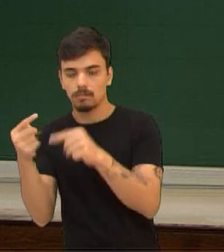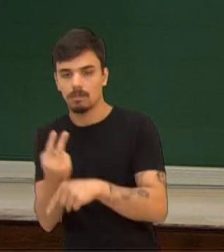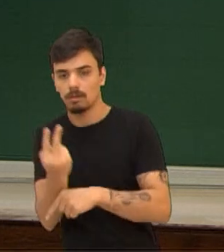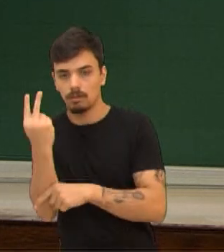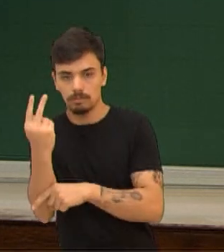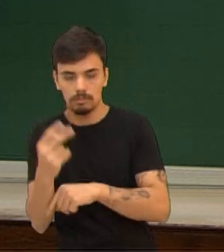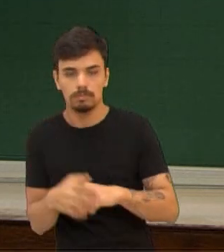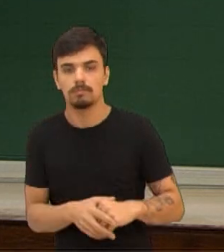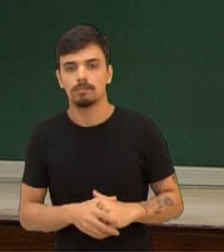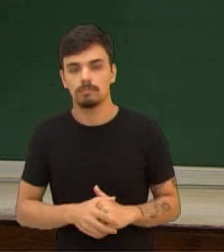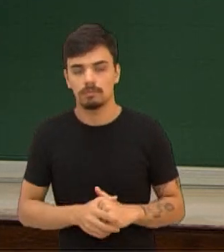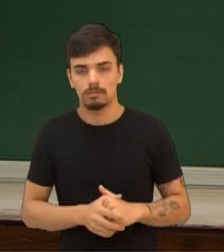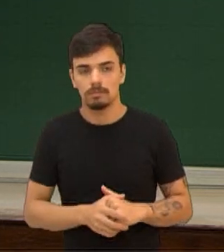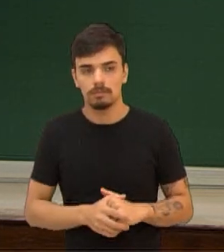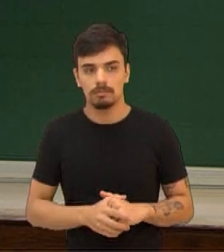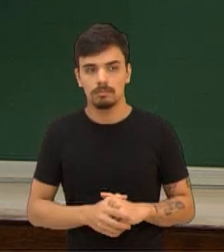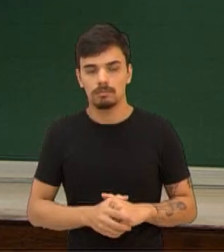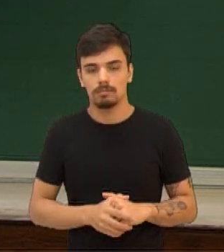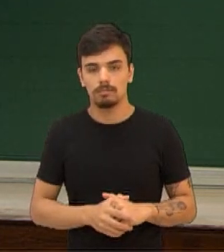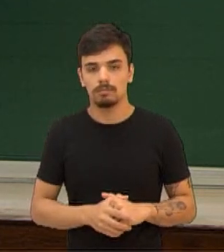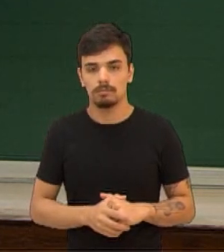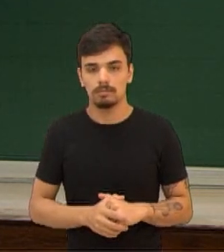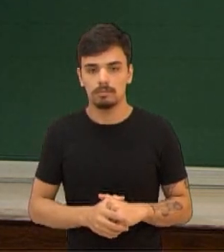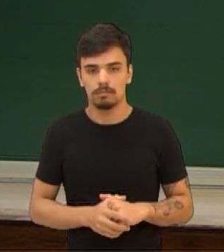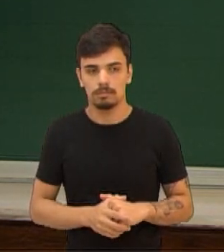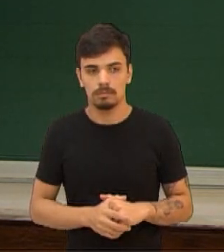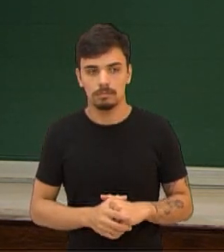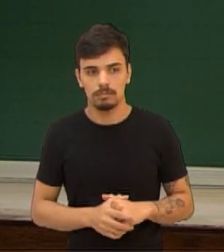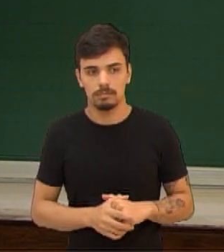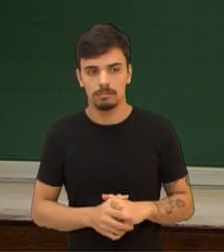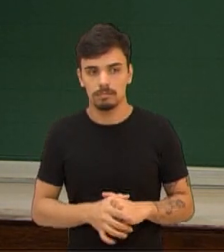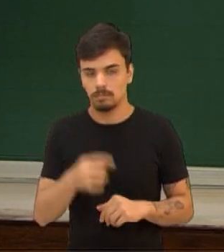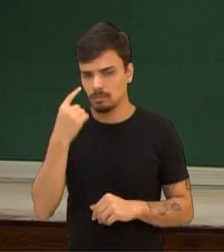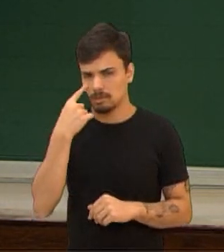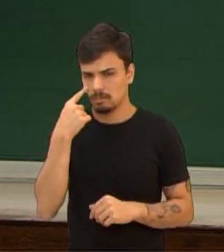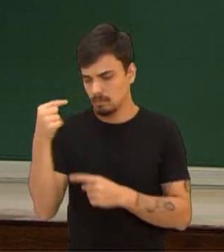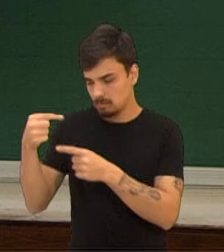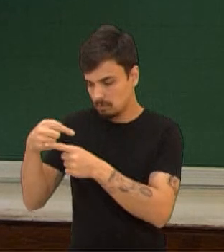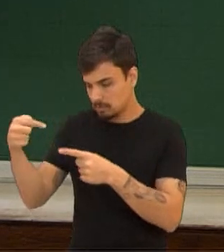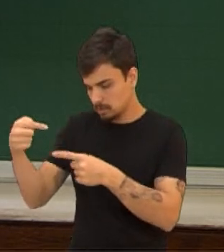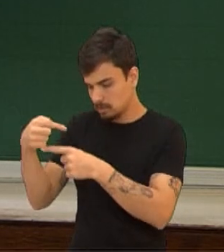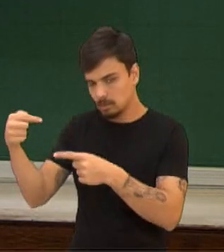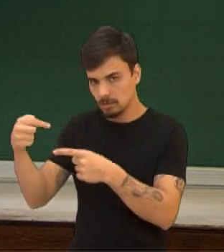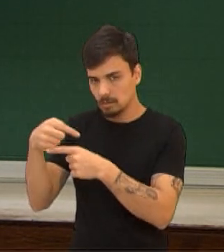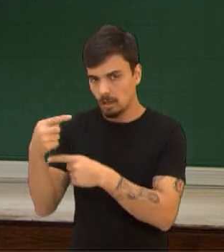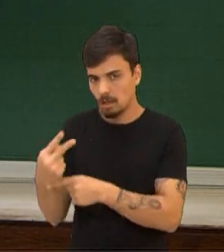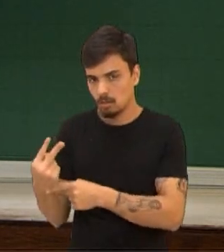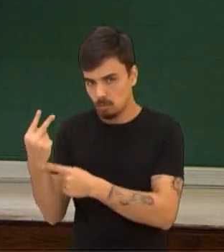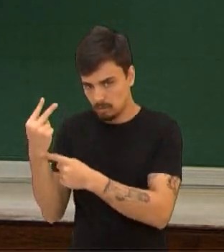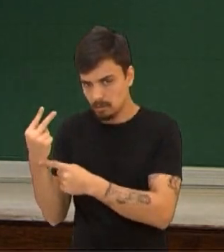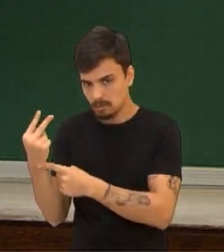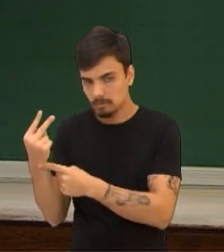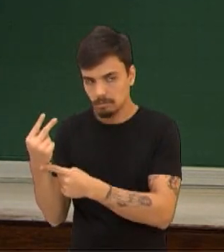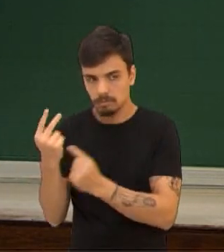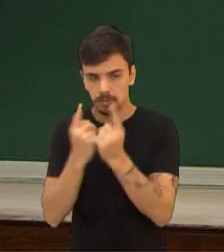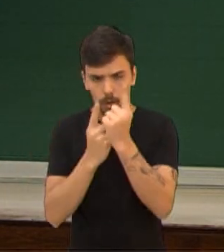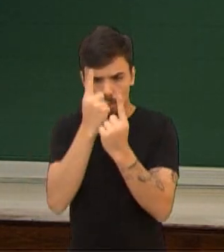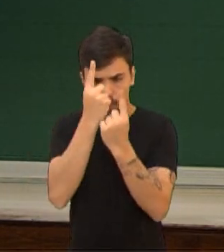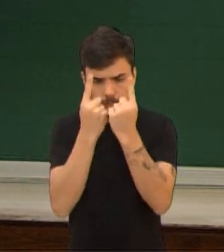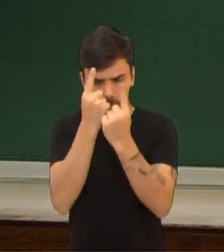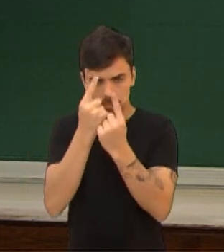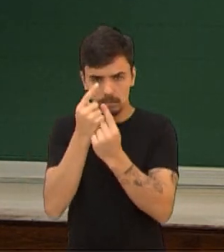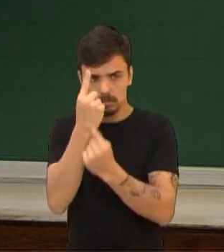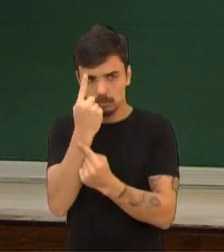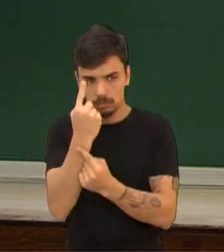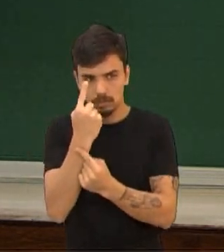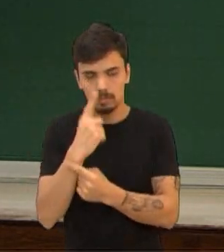os dois esquinhos do capacitor 1, paralelo. Os dois esquinhos paralelos que indicam o capacitor 2 estão ligados apenas por